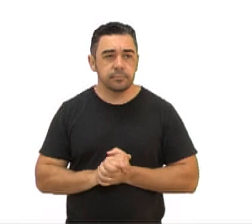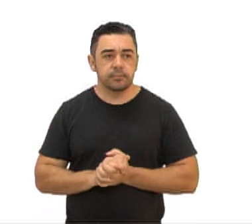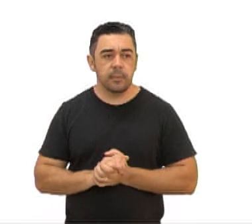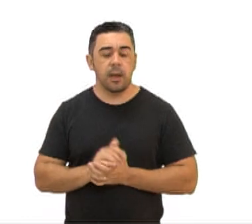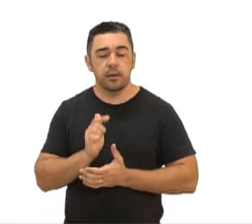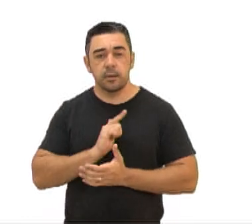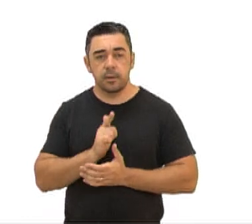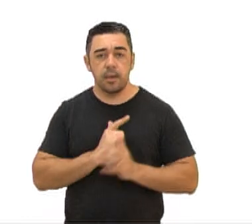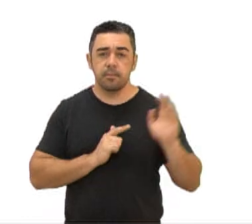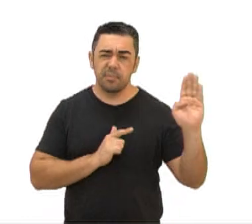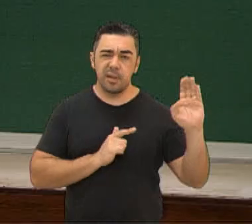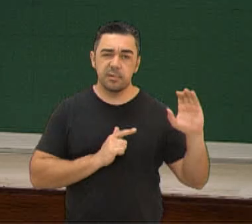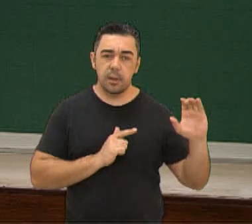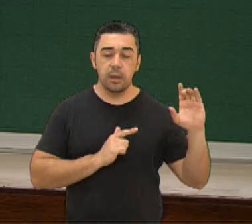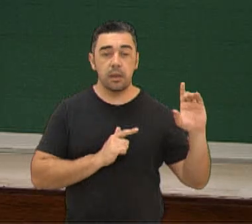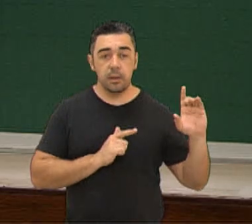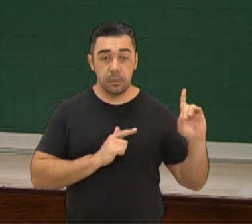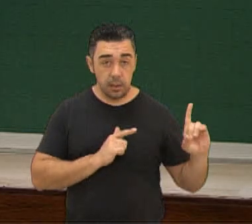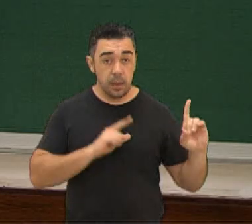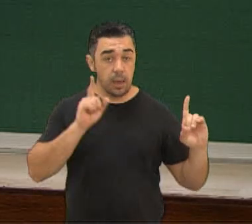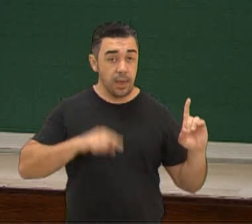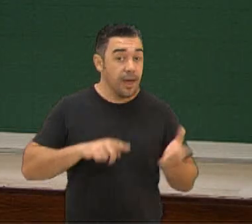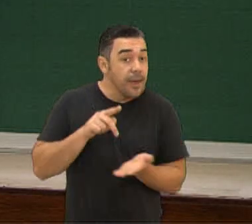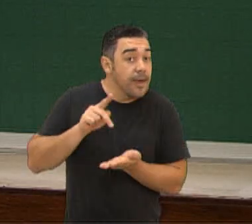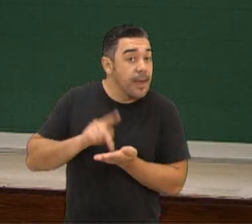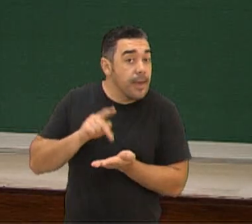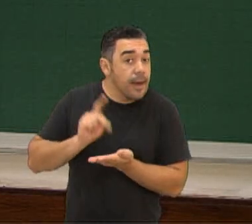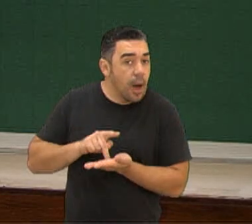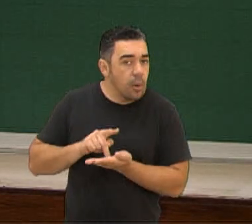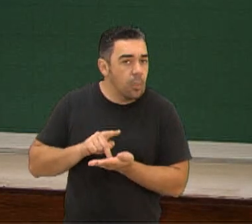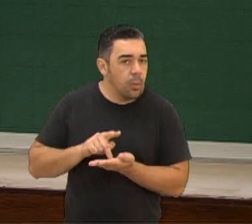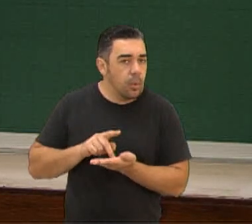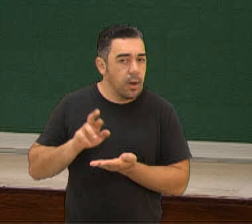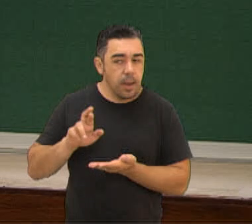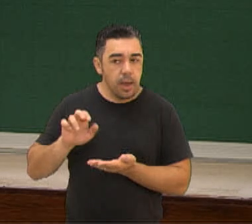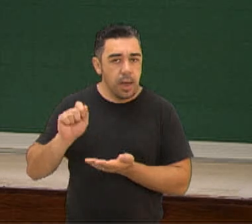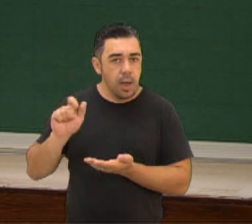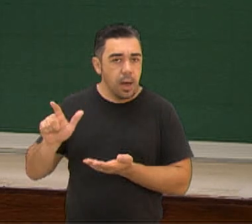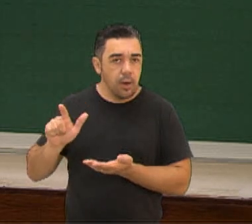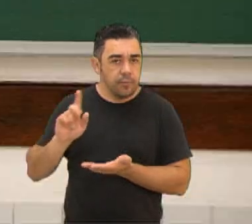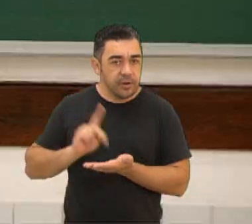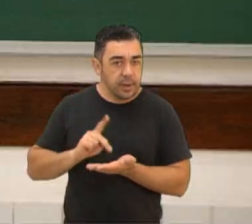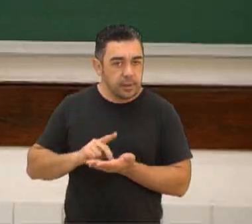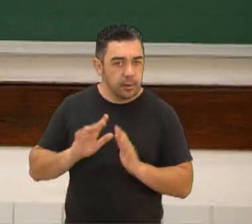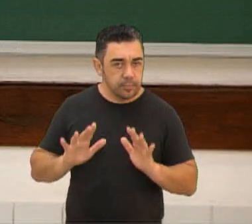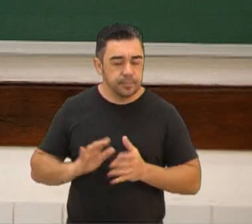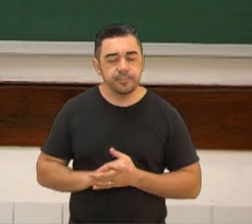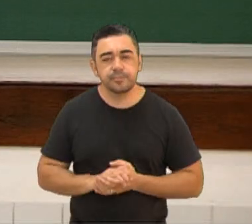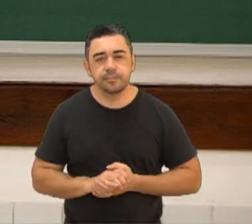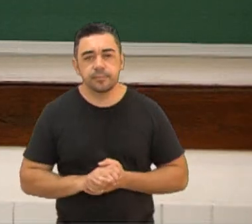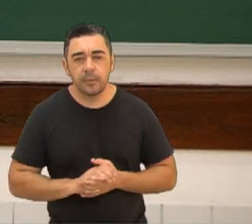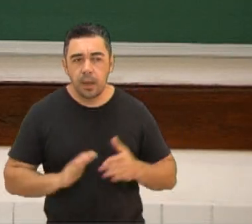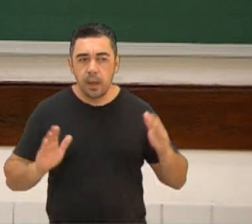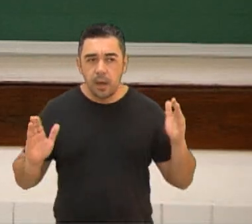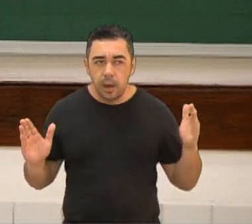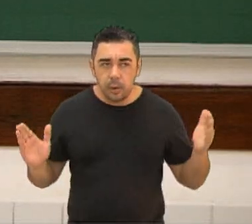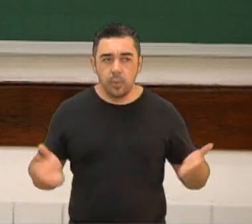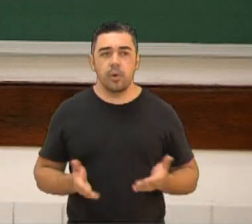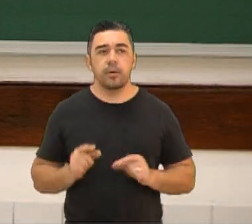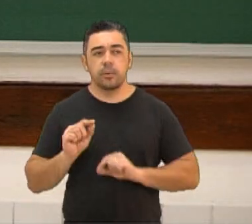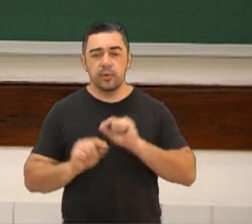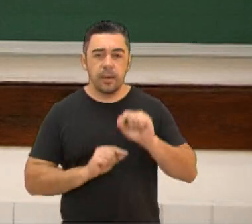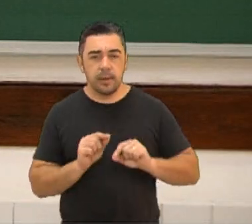elas entram mais nos perigos reais que se enfrentavam nessas grandes navegações. E agora a gente vai